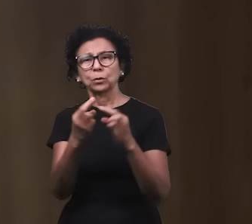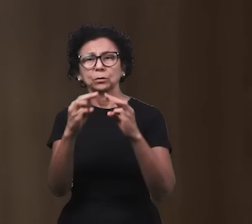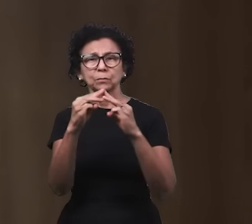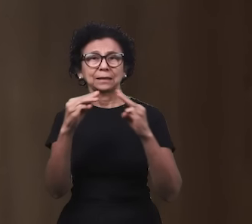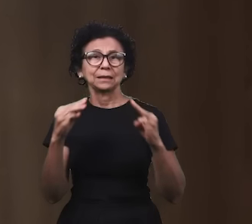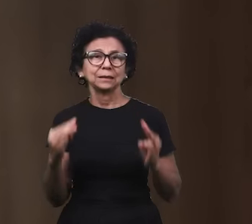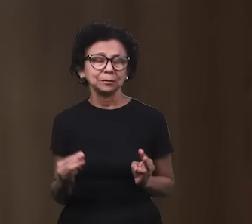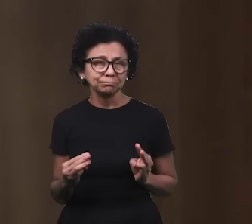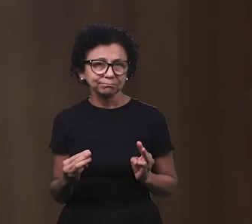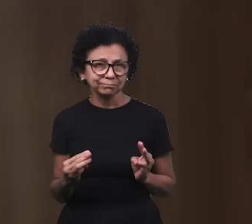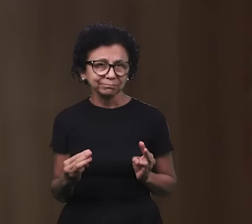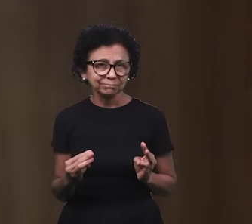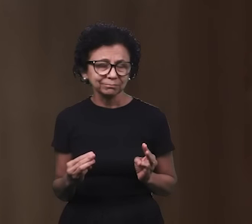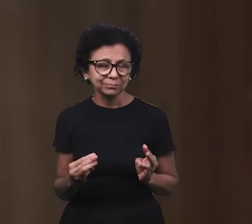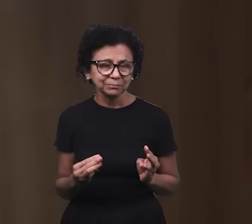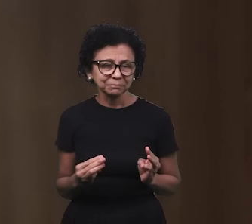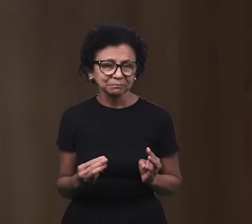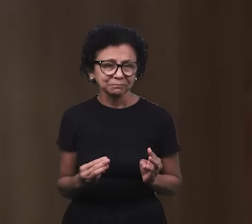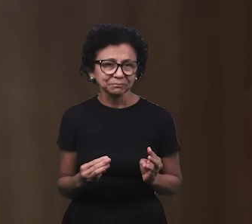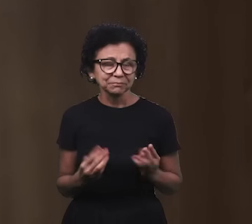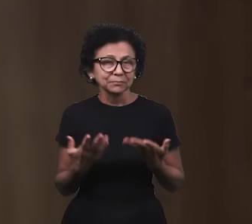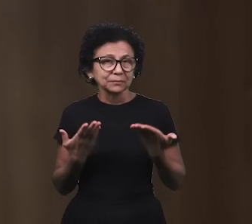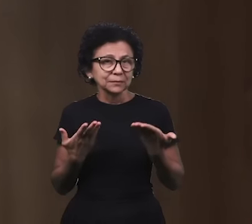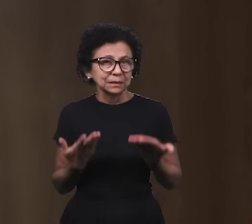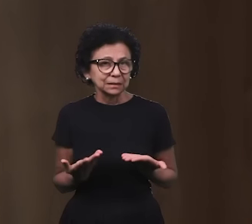Manaim. Agora vamos imaginar aqui,